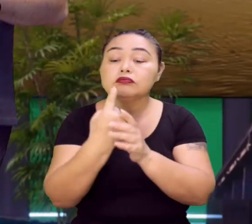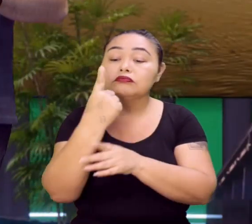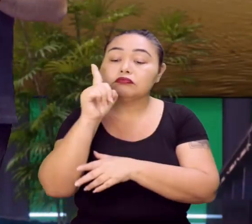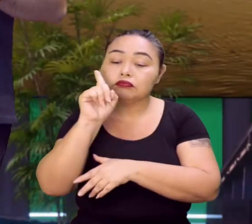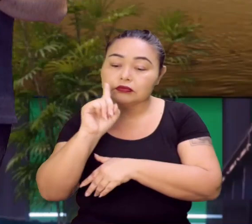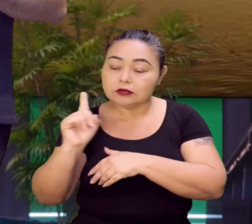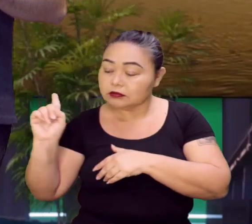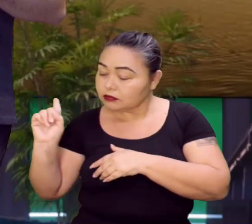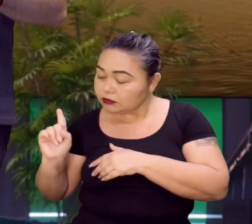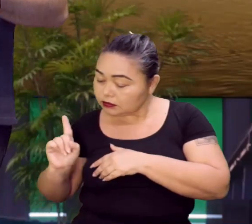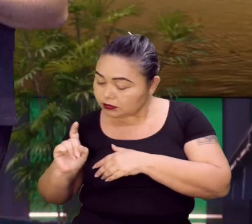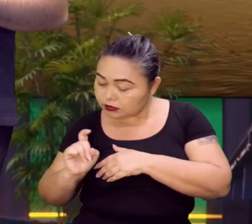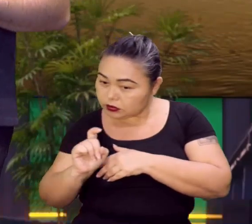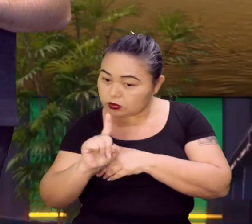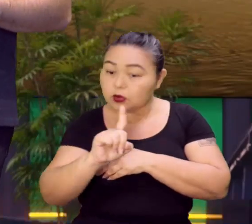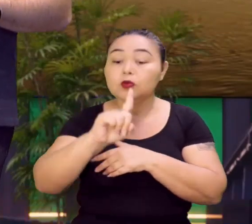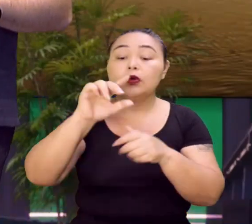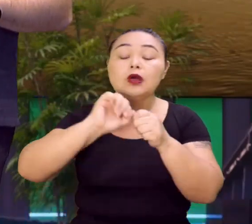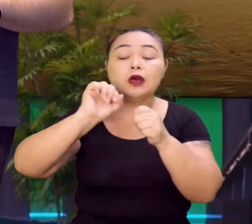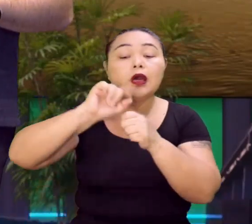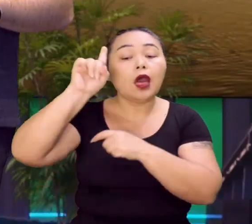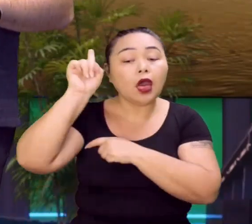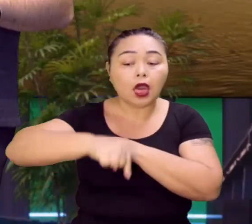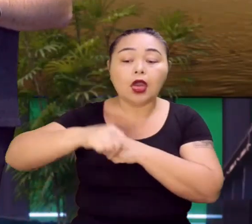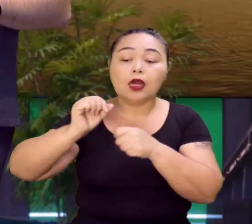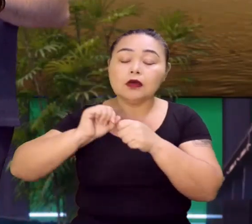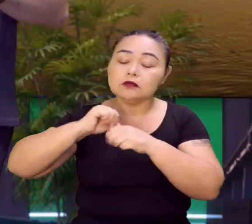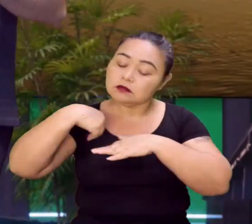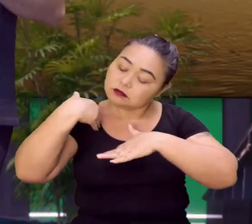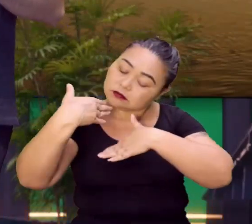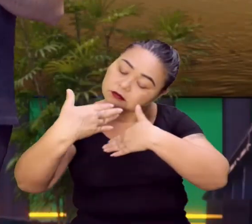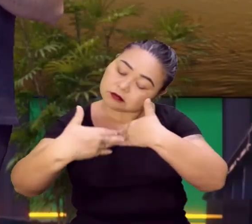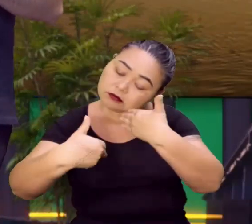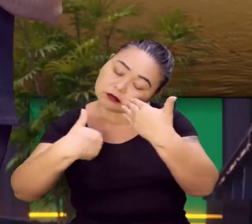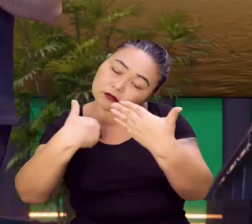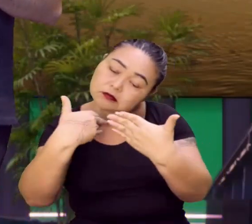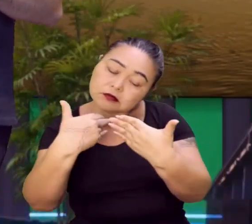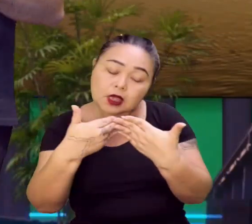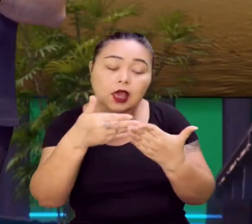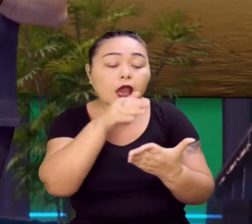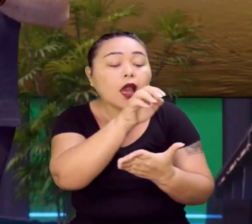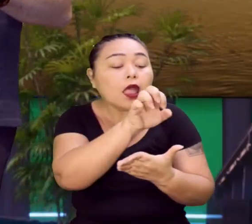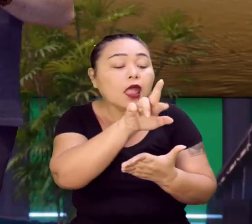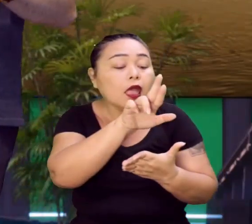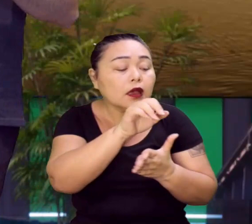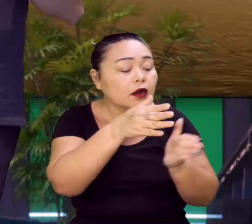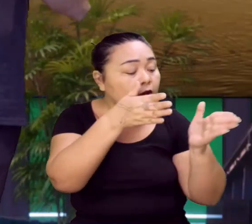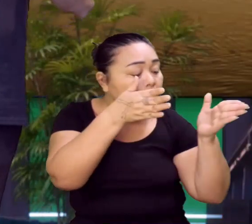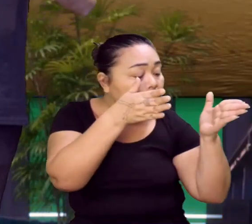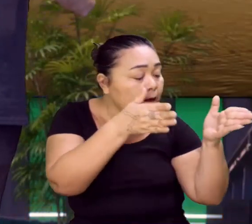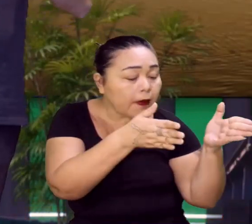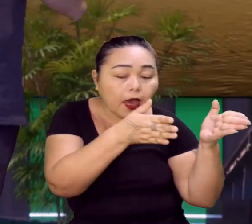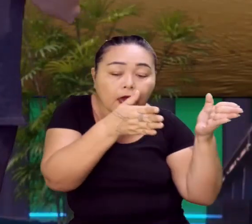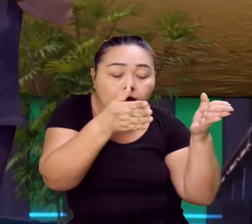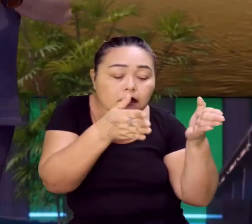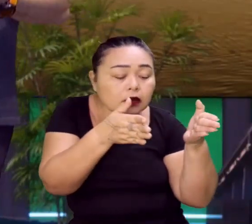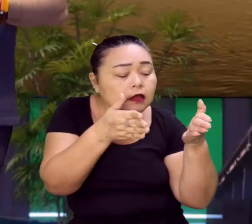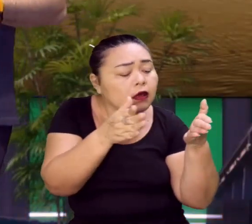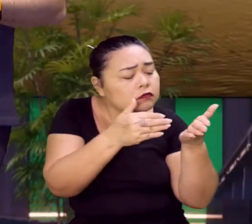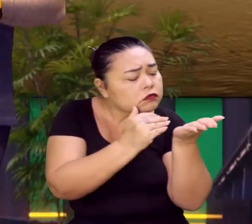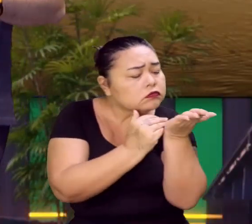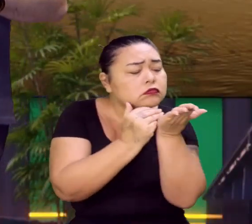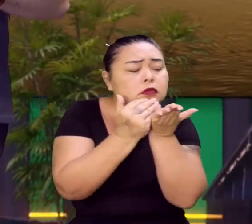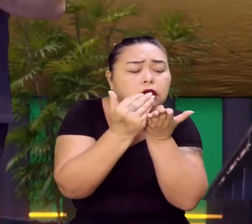sapiens. E a gente vai conseguir verificar todo esse processo. Então, cada era geológica, a partir da formação